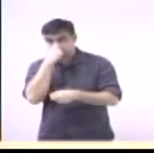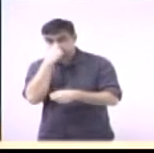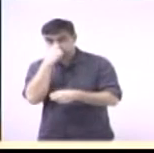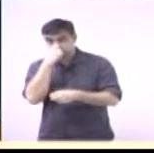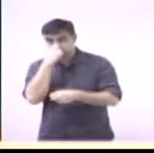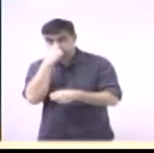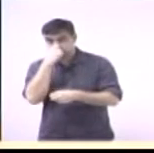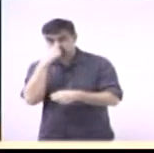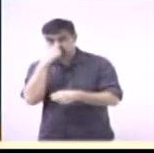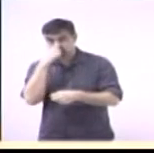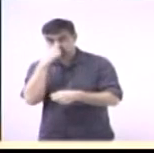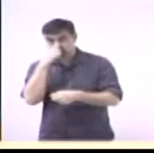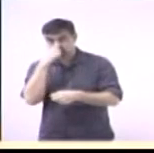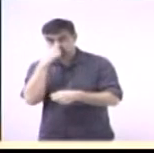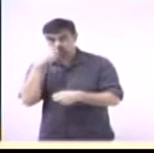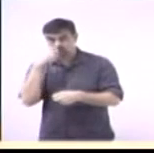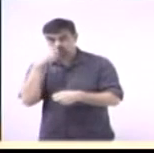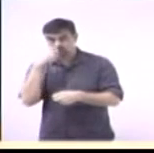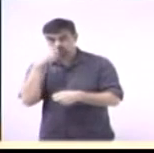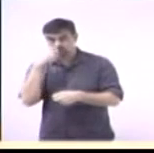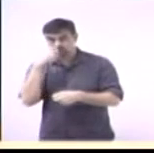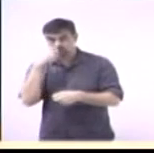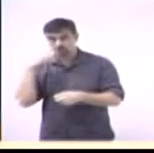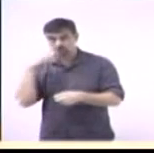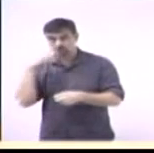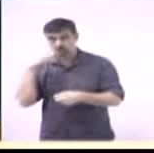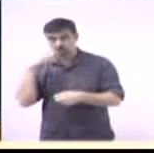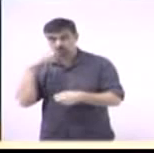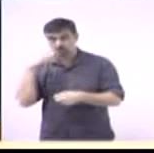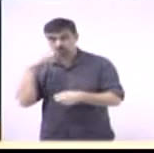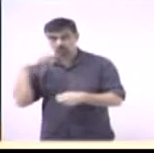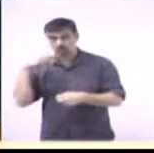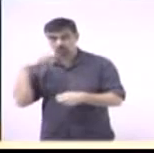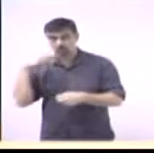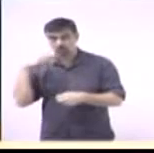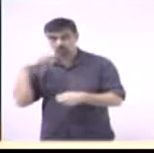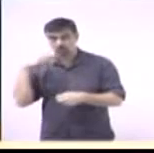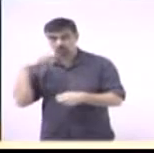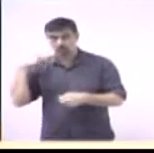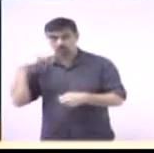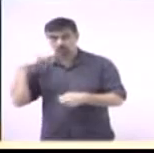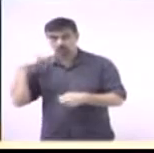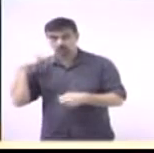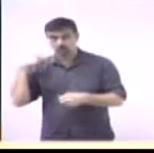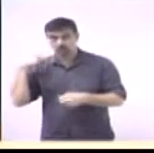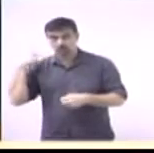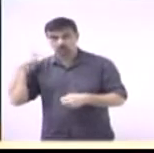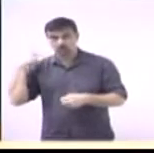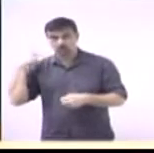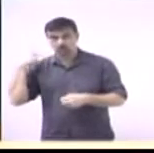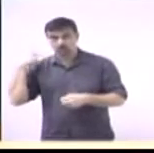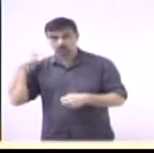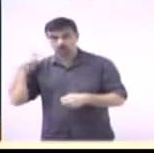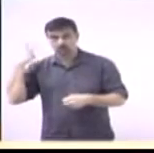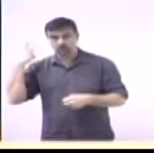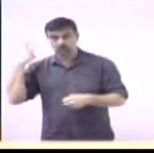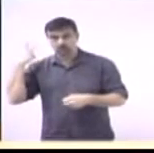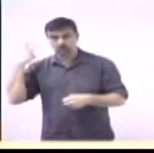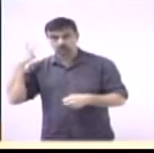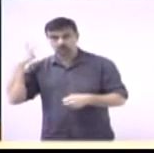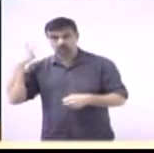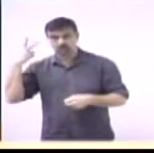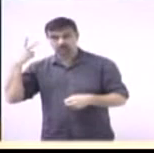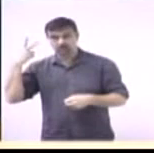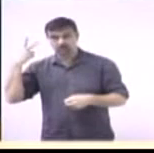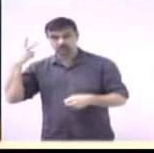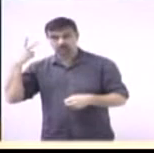plano fosse adequado às necessidades da cidade de Paulínia. Então, eu gostaria de parabenizar todas as pessoas